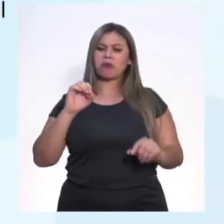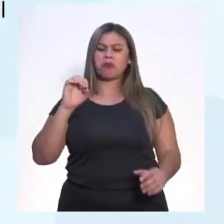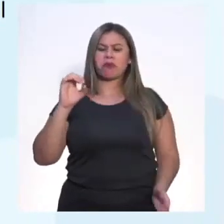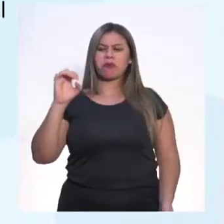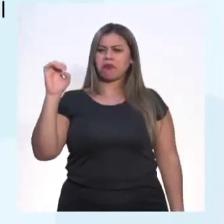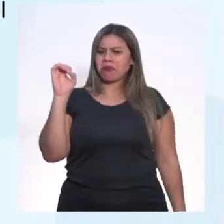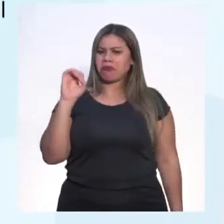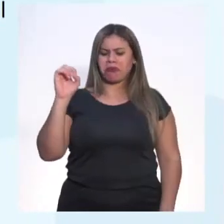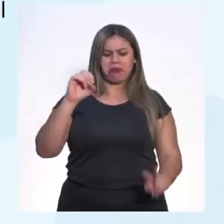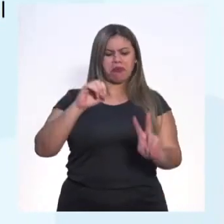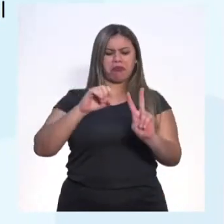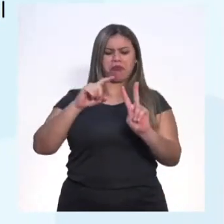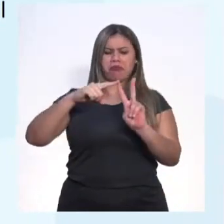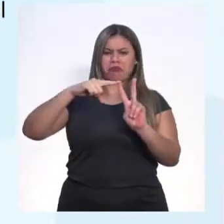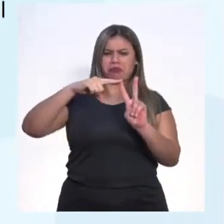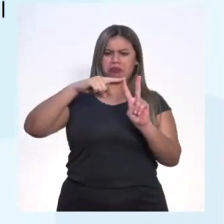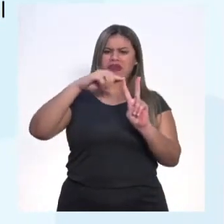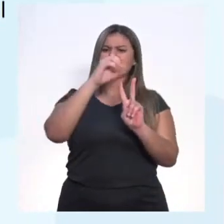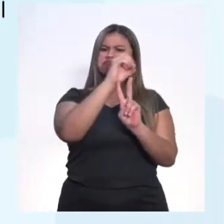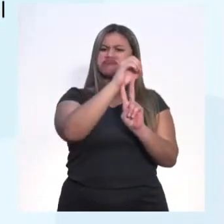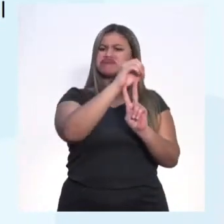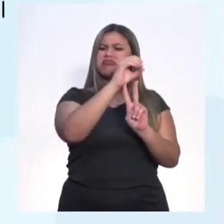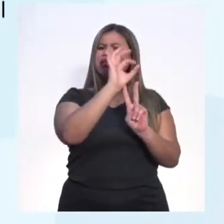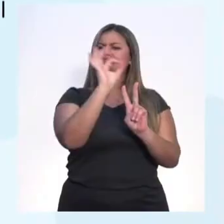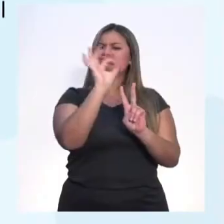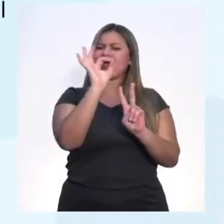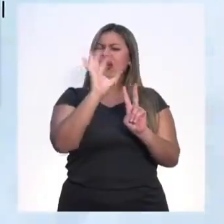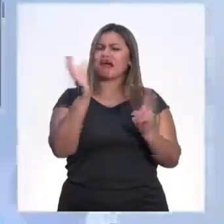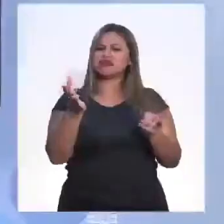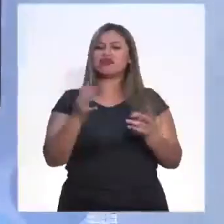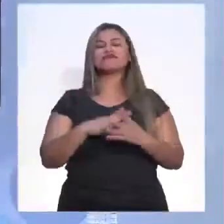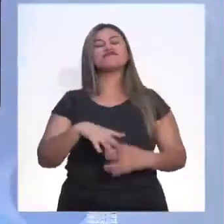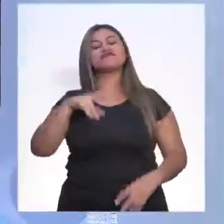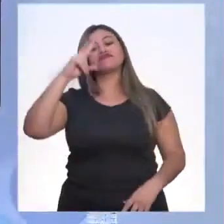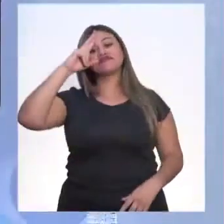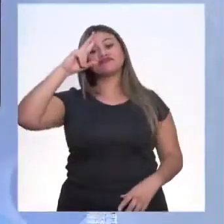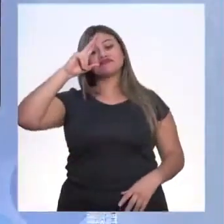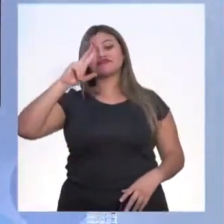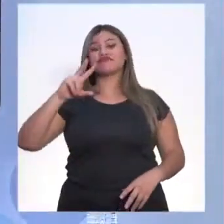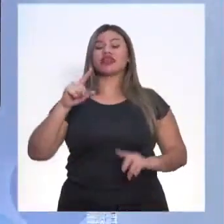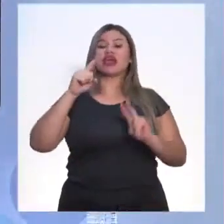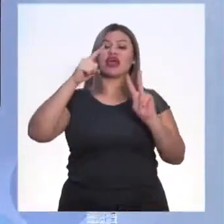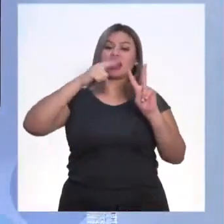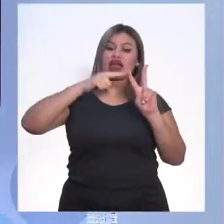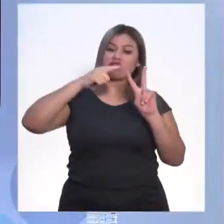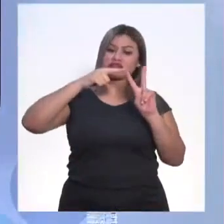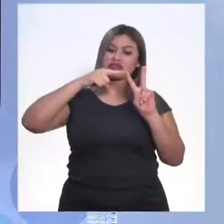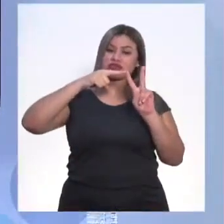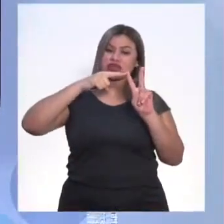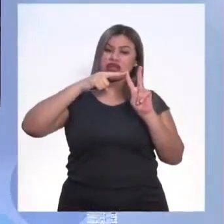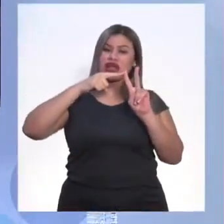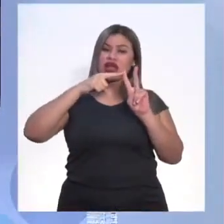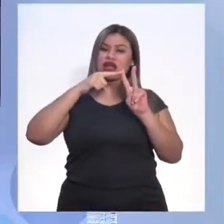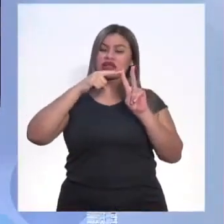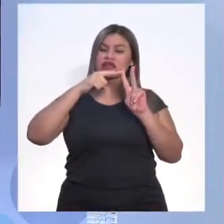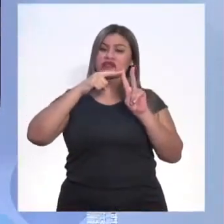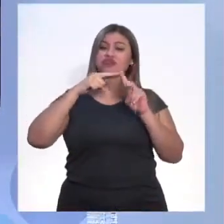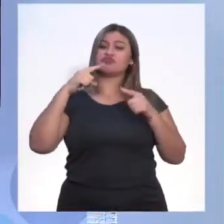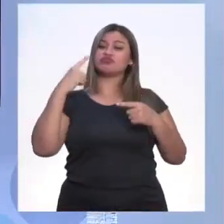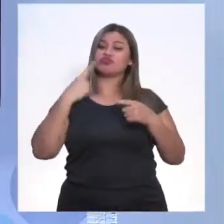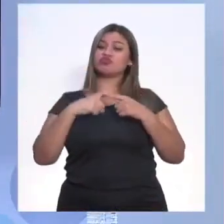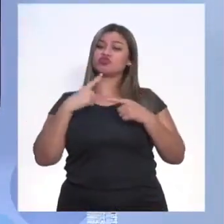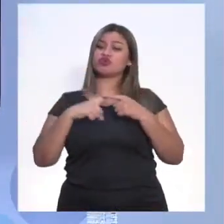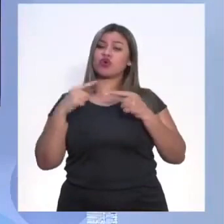nenhum. Tem sim. Lembra, raiz quadrada, está falando que é quadrado porque